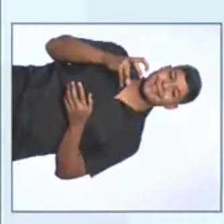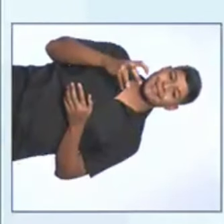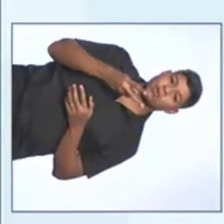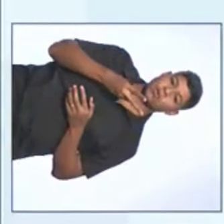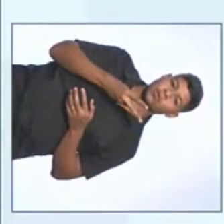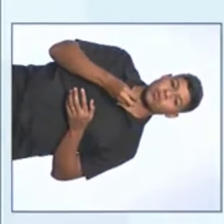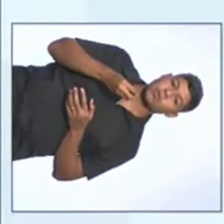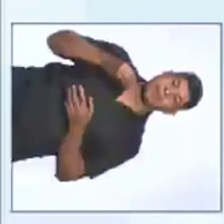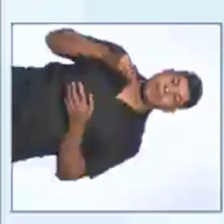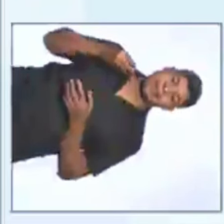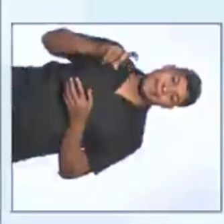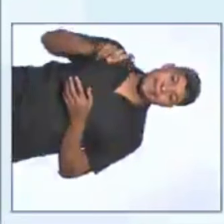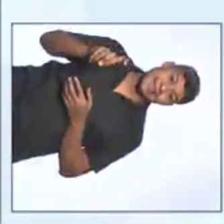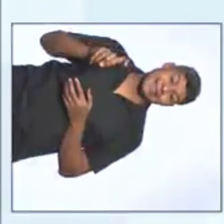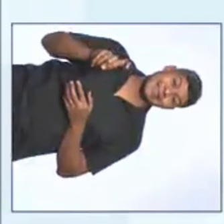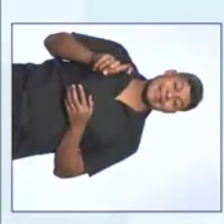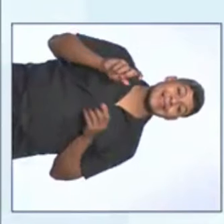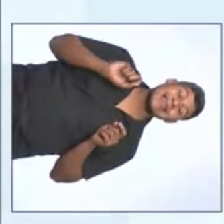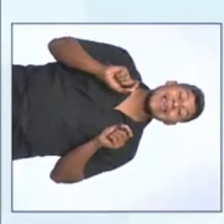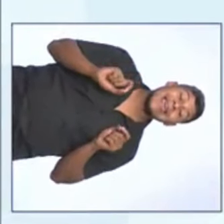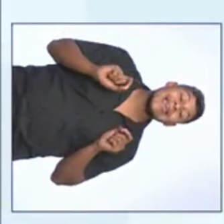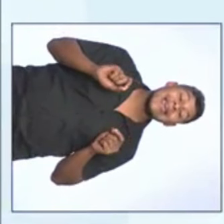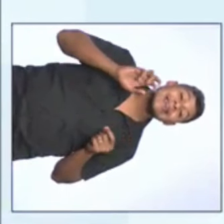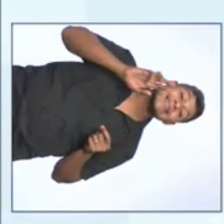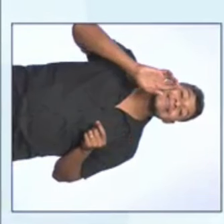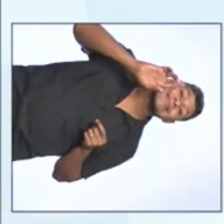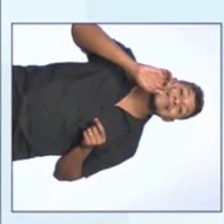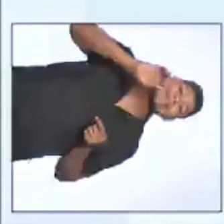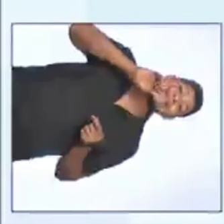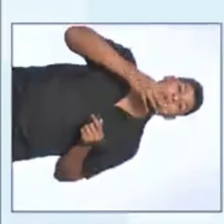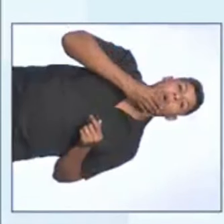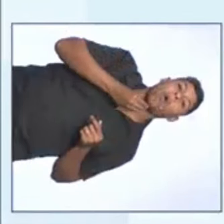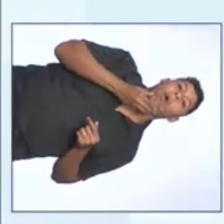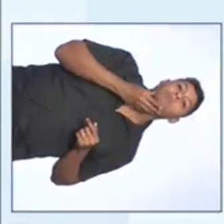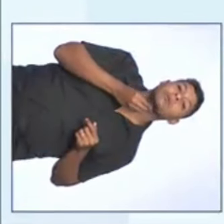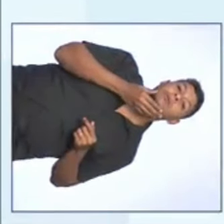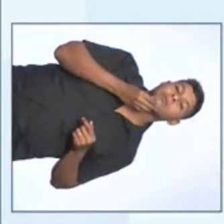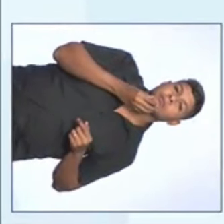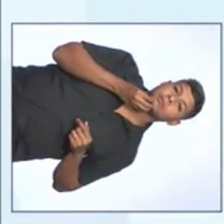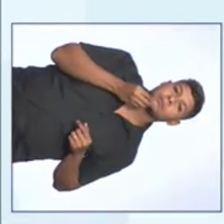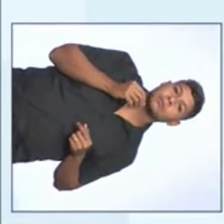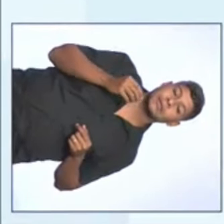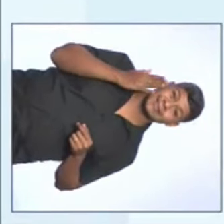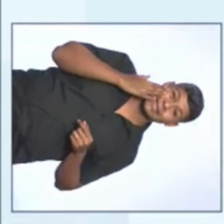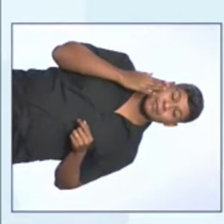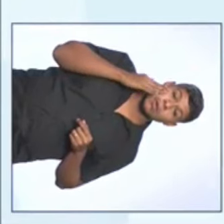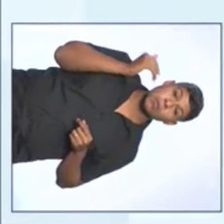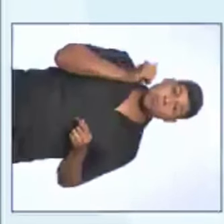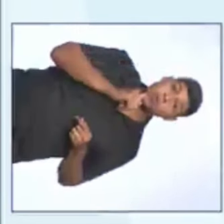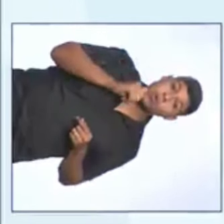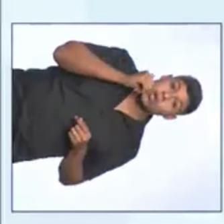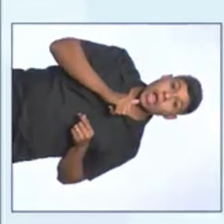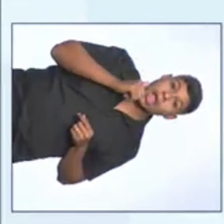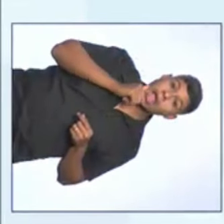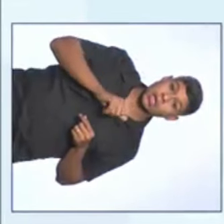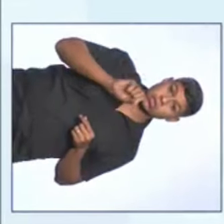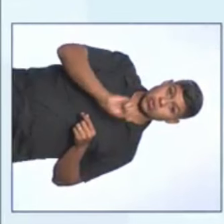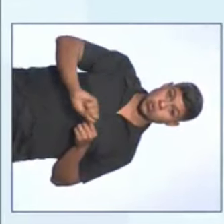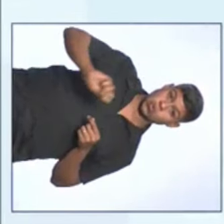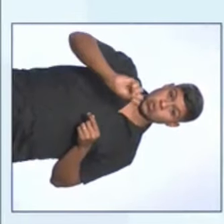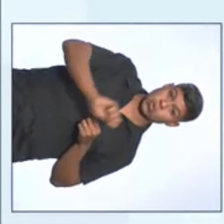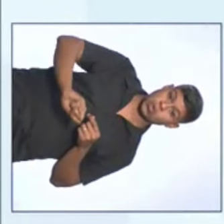ele fala sobre chefe de família, sobre quem é o referencial dele familiar, é um homem, né? A gente vê que o número de mulheres com filho que não